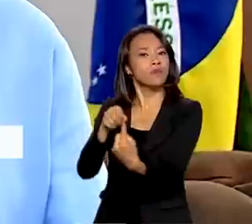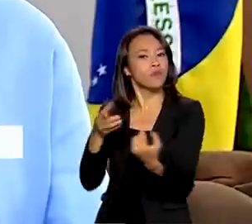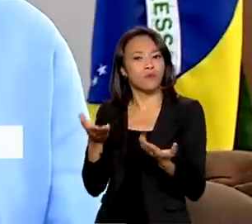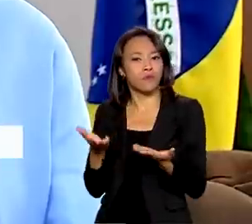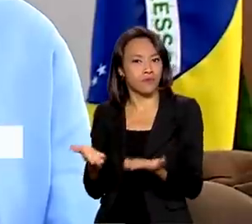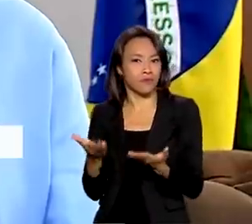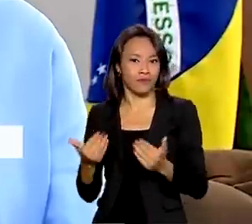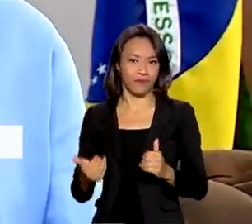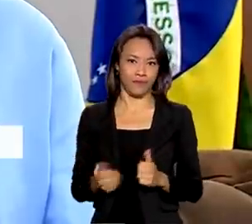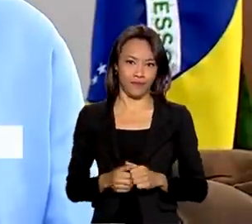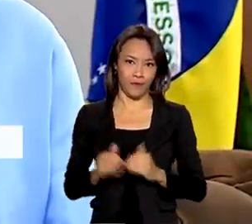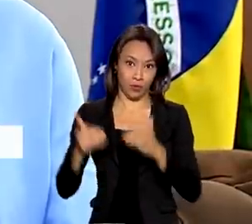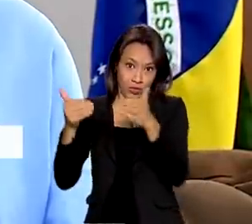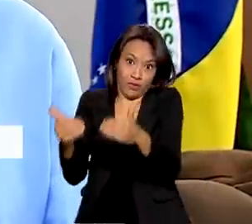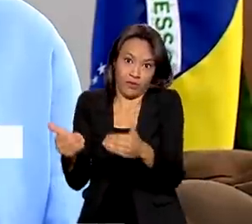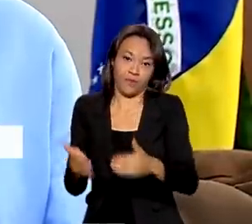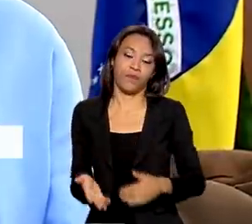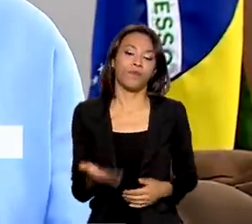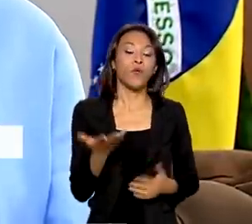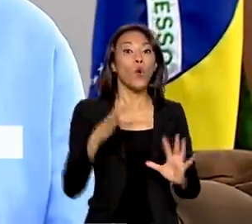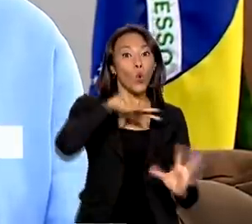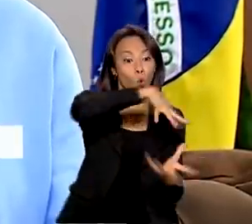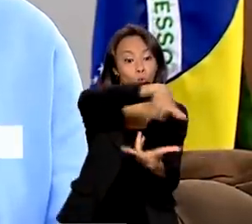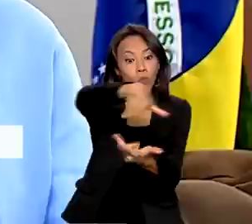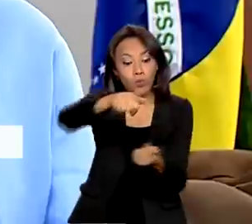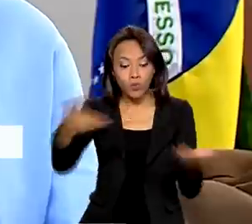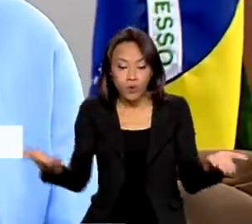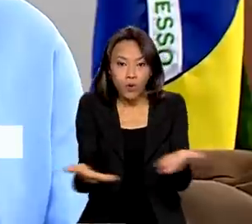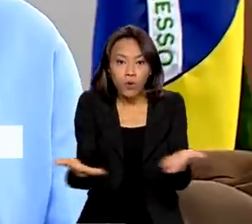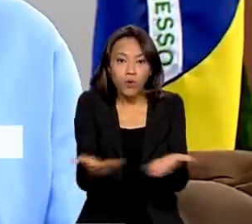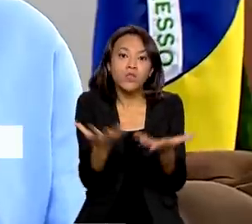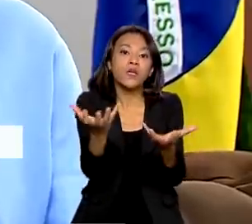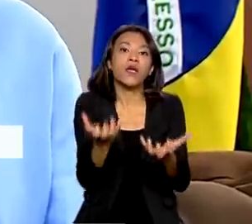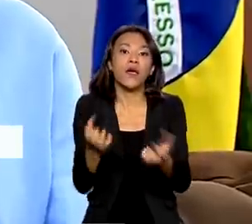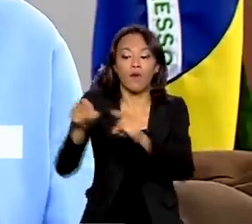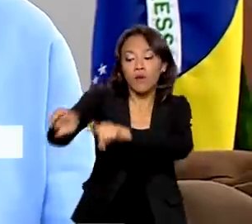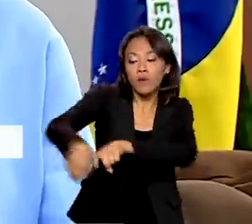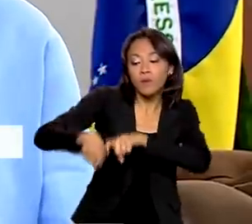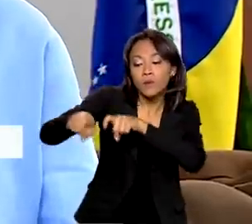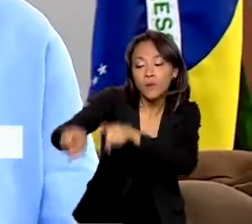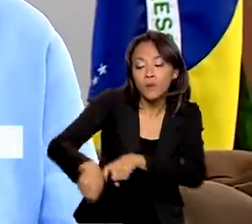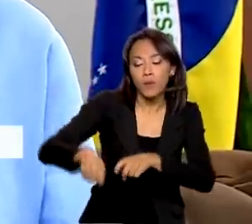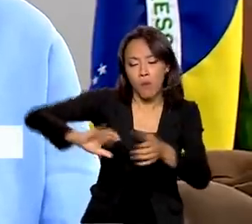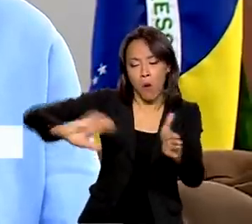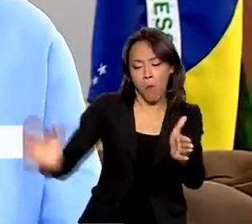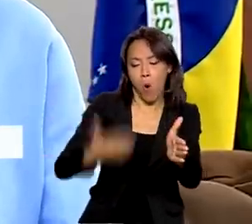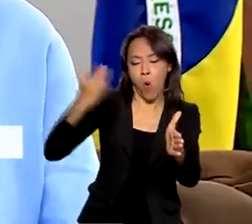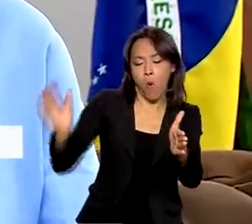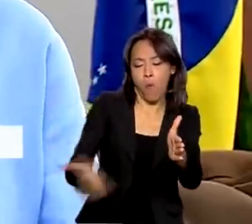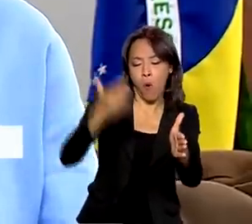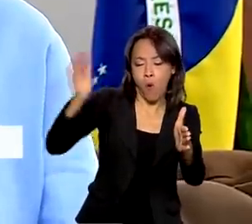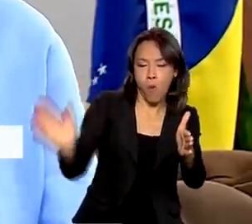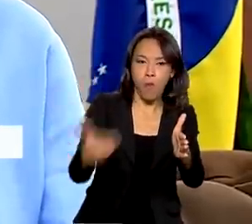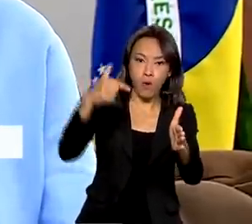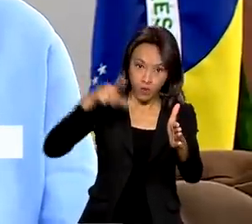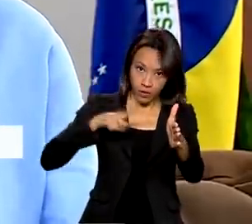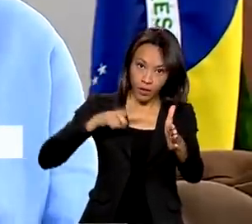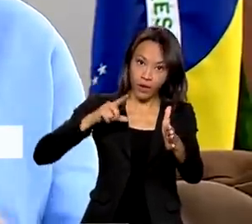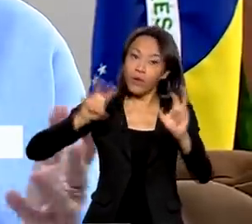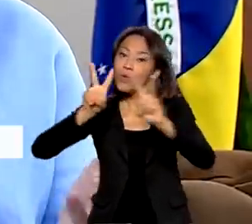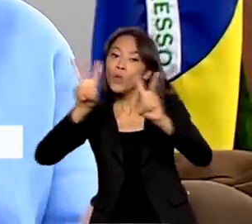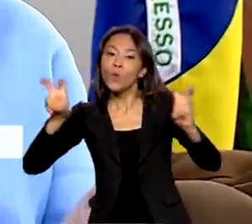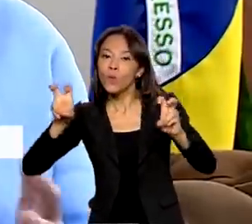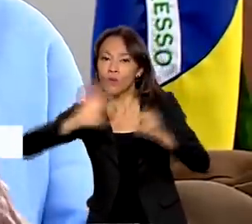essa medida Olha o mundo hoje quer uma agricultura ela quer uma produção cada vez mais